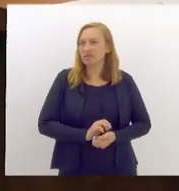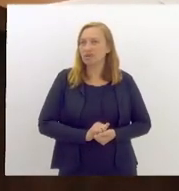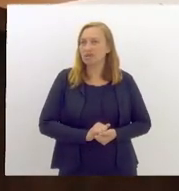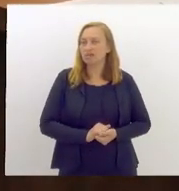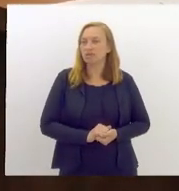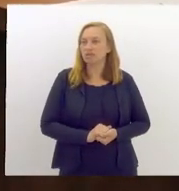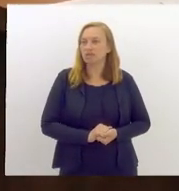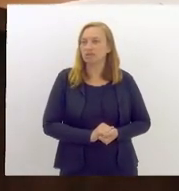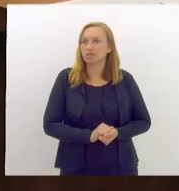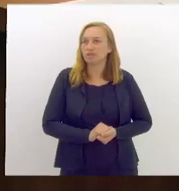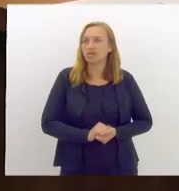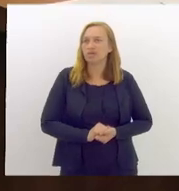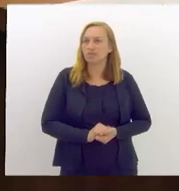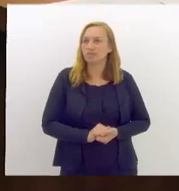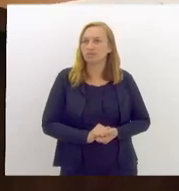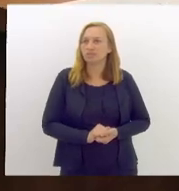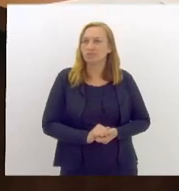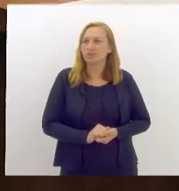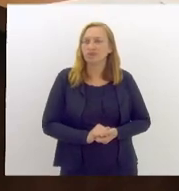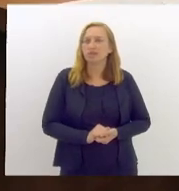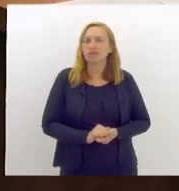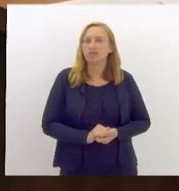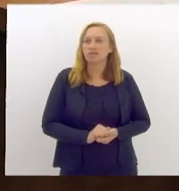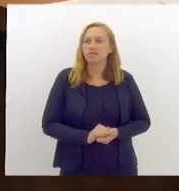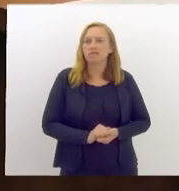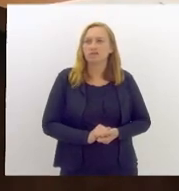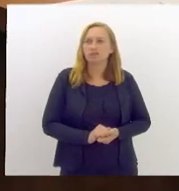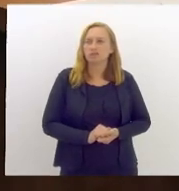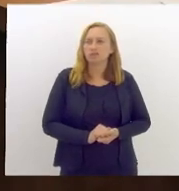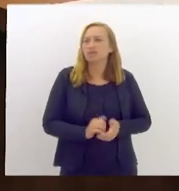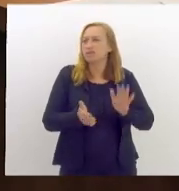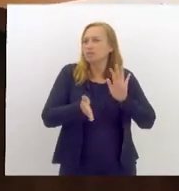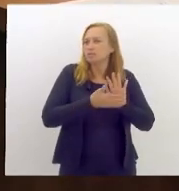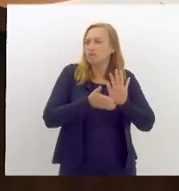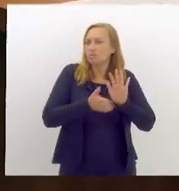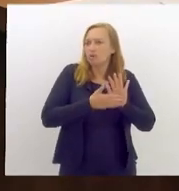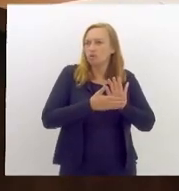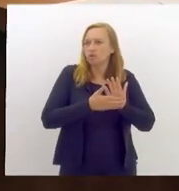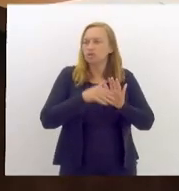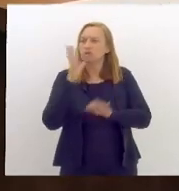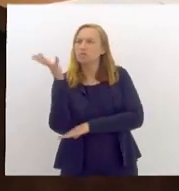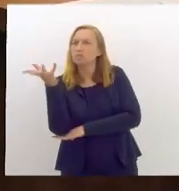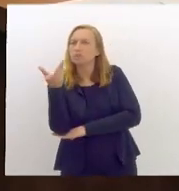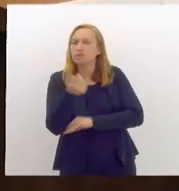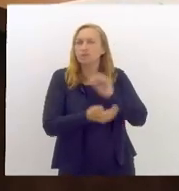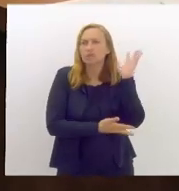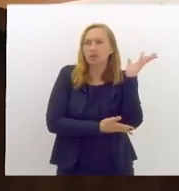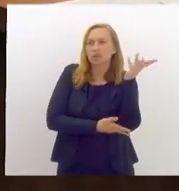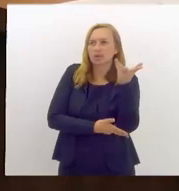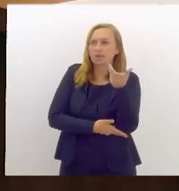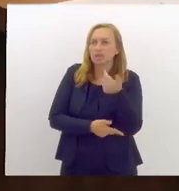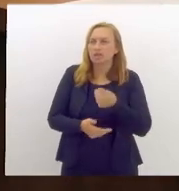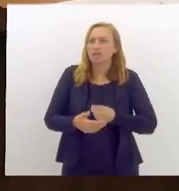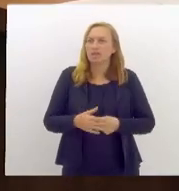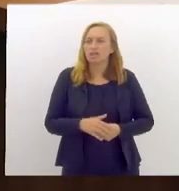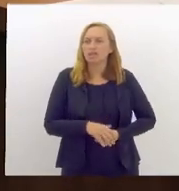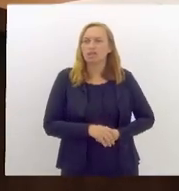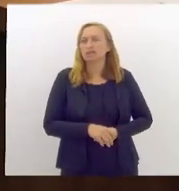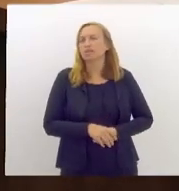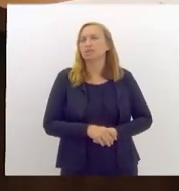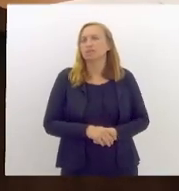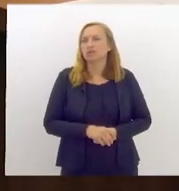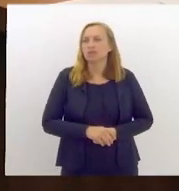é para esquecer passar um rodo nas propostas ambientais e progredir expirou O